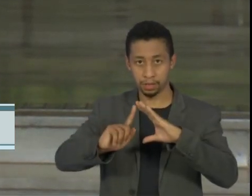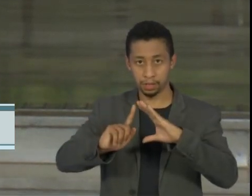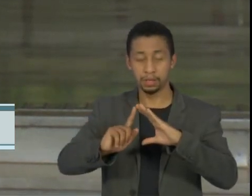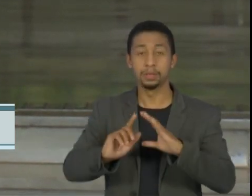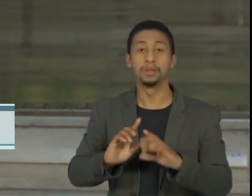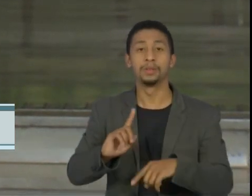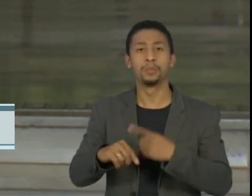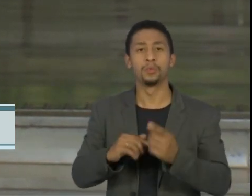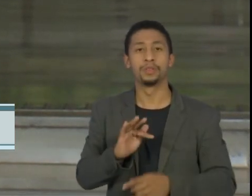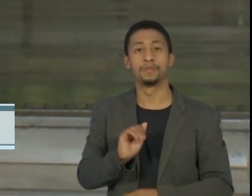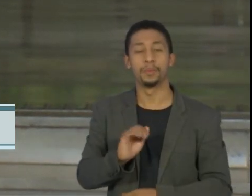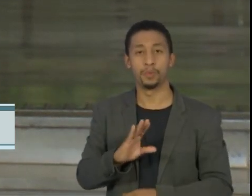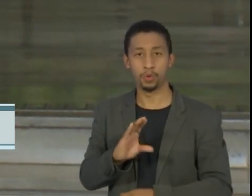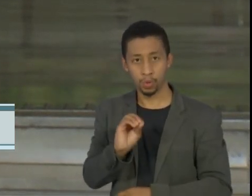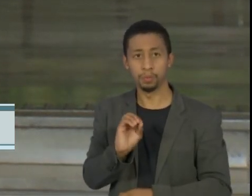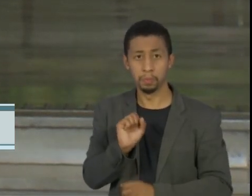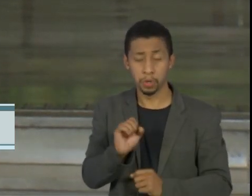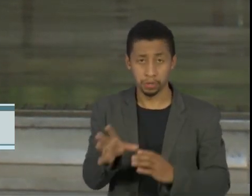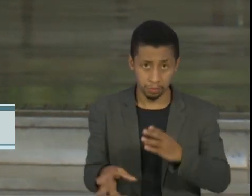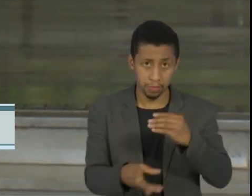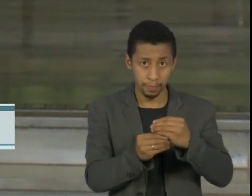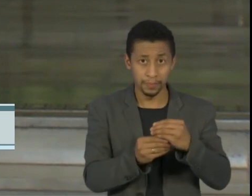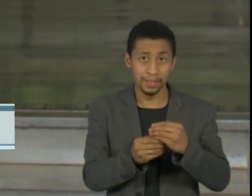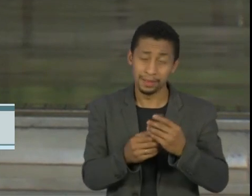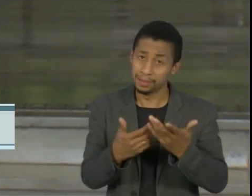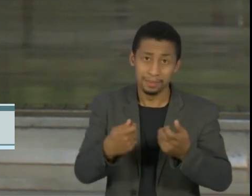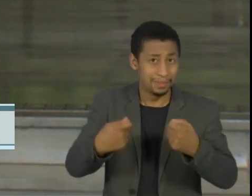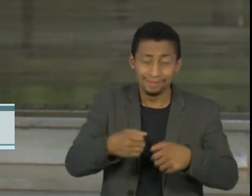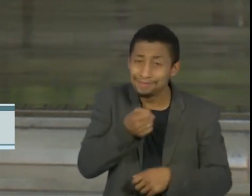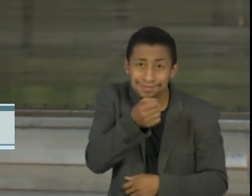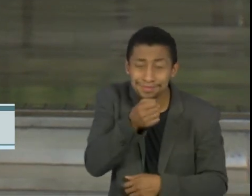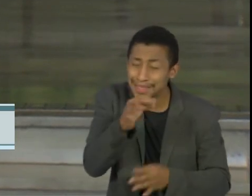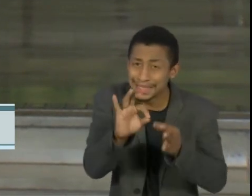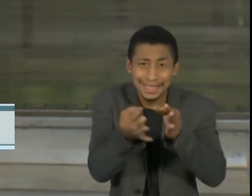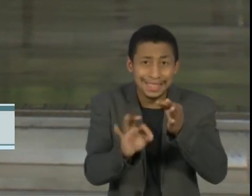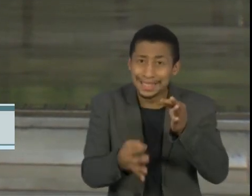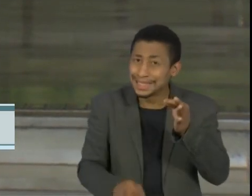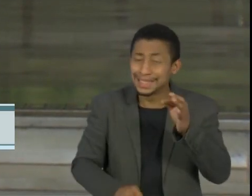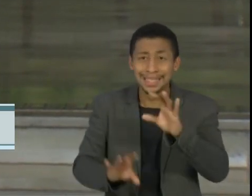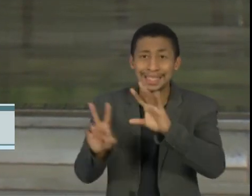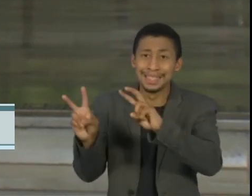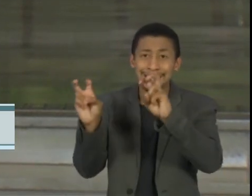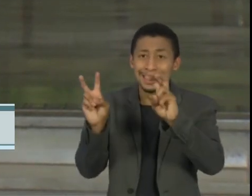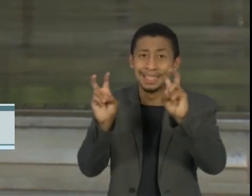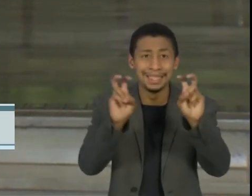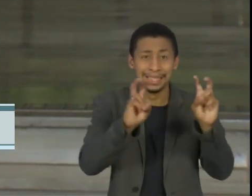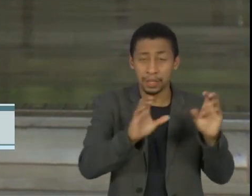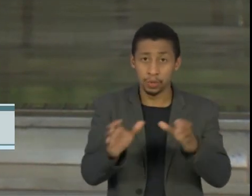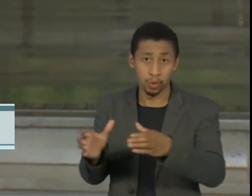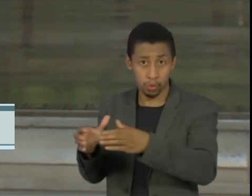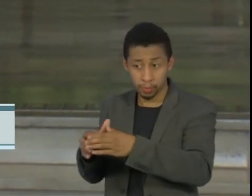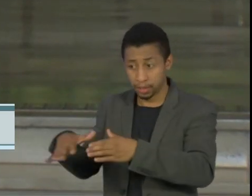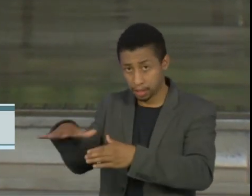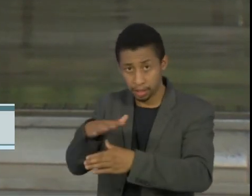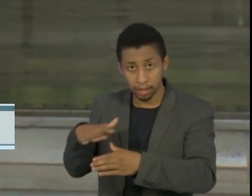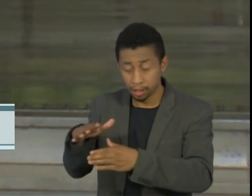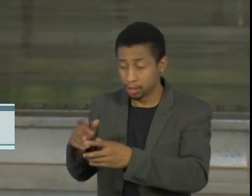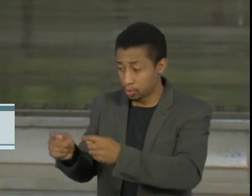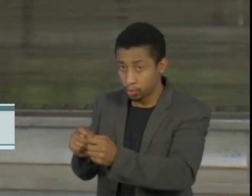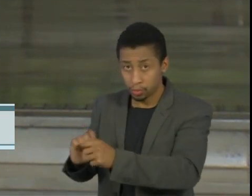Fábio Diamante. Fábio, por isso que eu disse, vai precisar de uma entrevista, porque são muitos os fatores. O Comitê Solidário, que constituído pelo governo do Estado de São